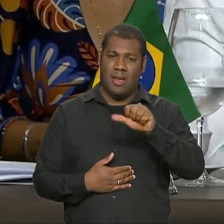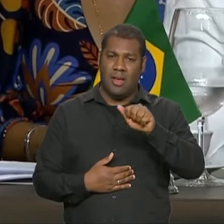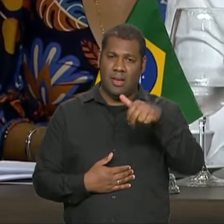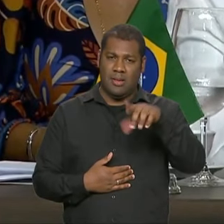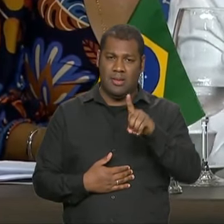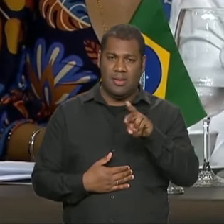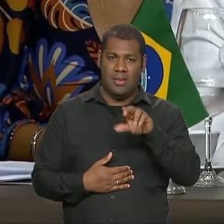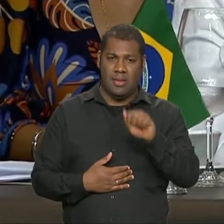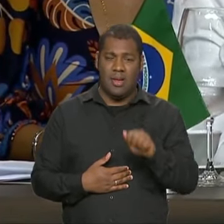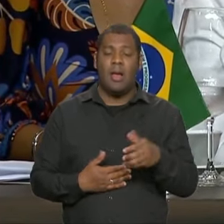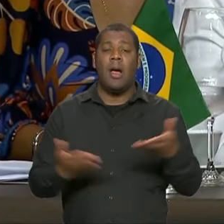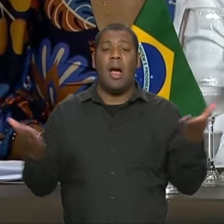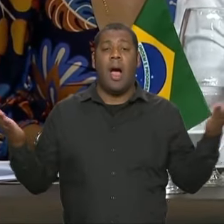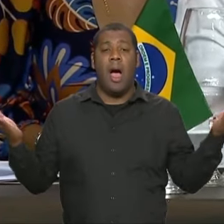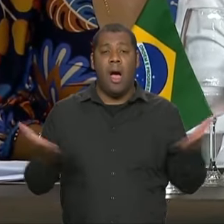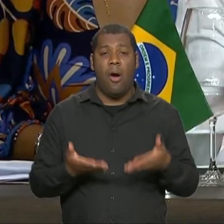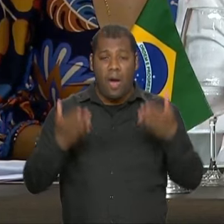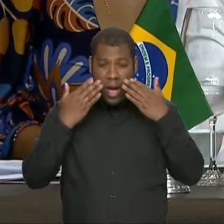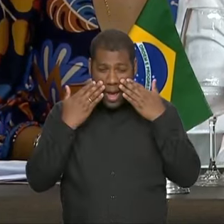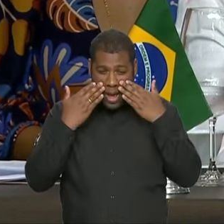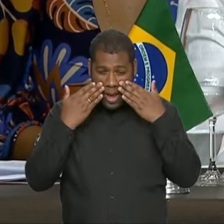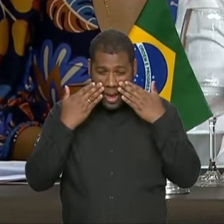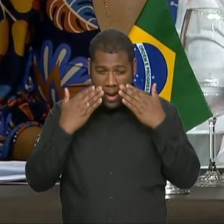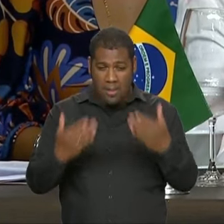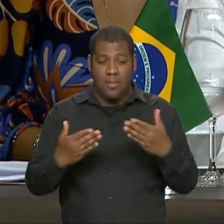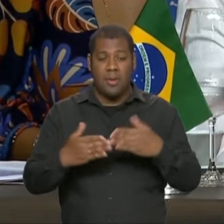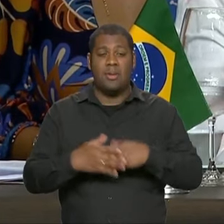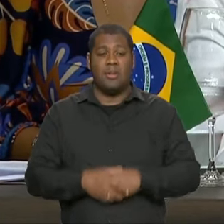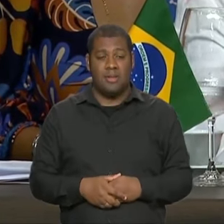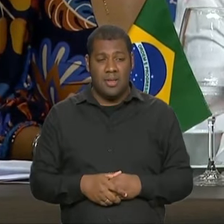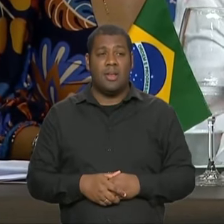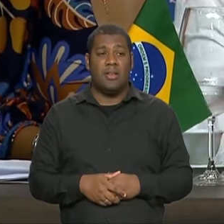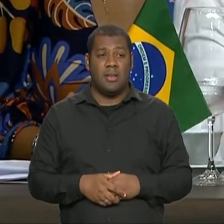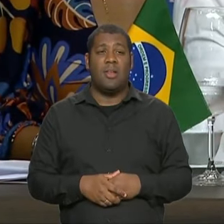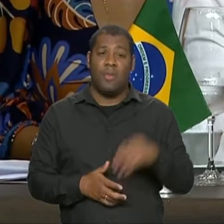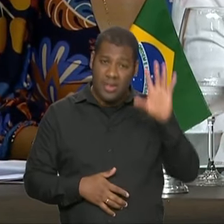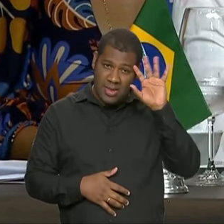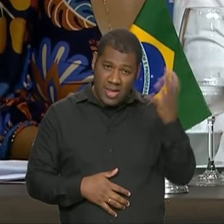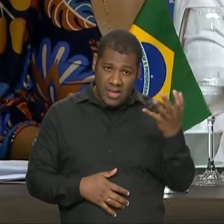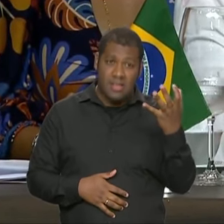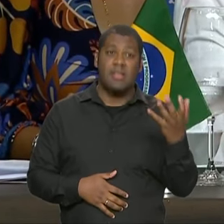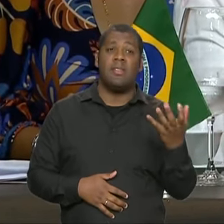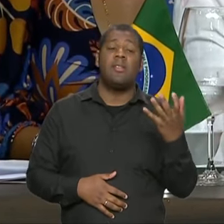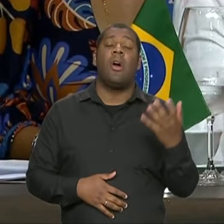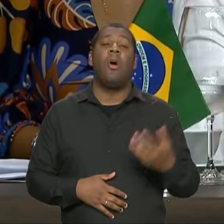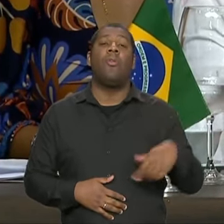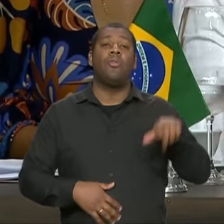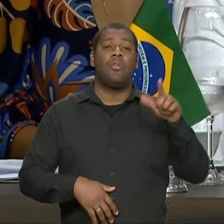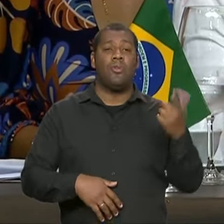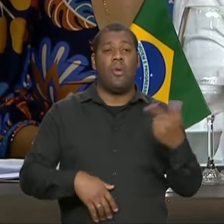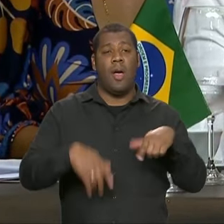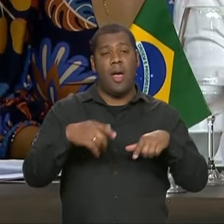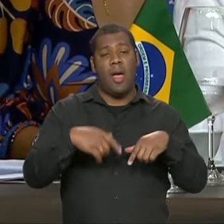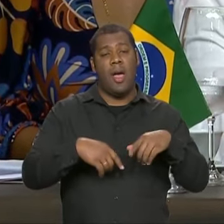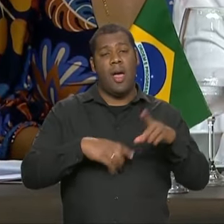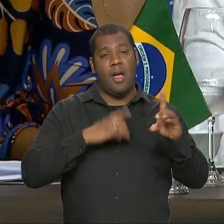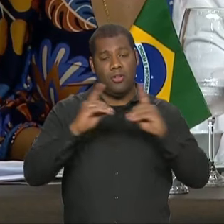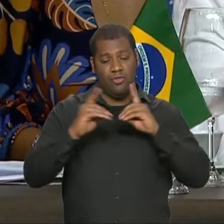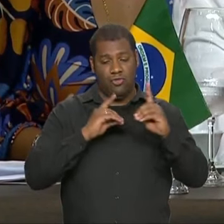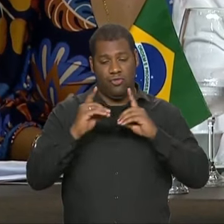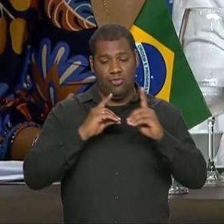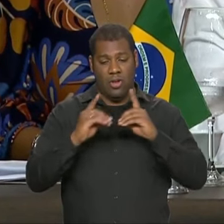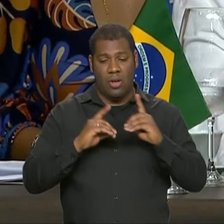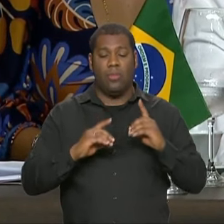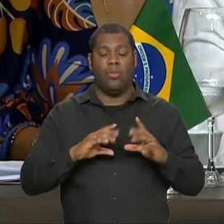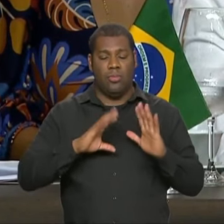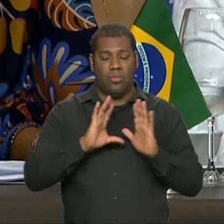então, à apresentação dos resultados das plenárias dos diálogos amazônicos pelas lideranças da sociedade civil.